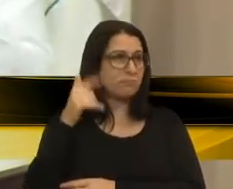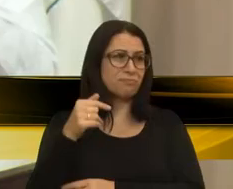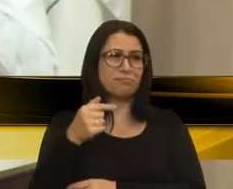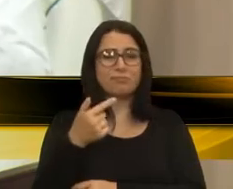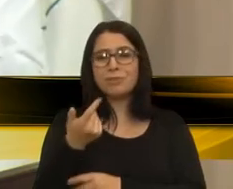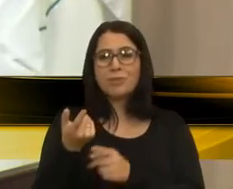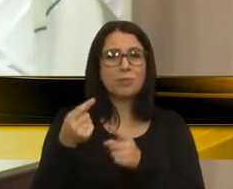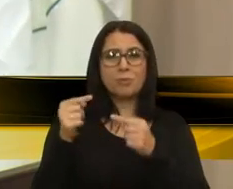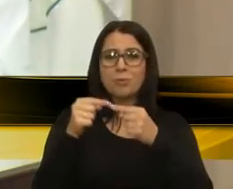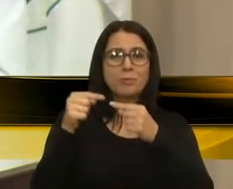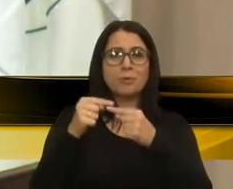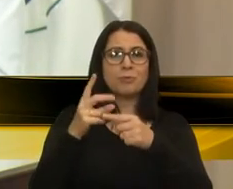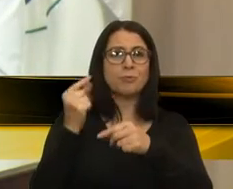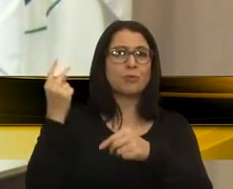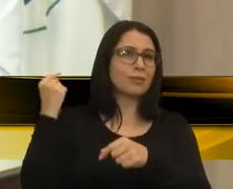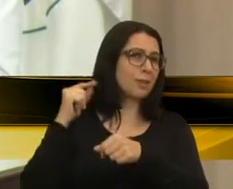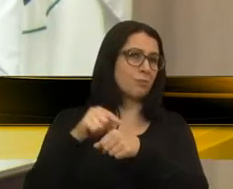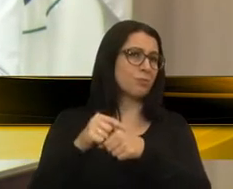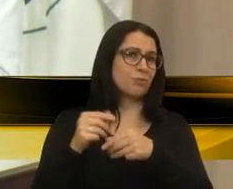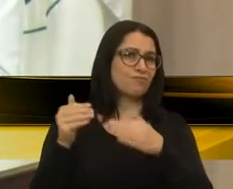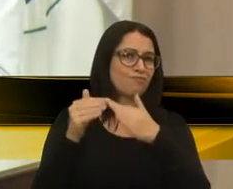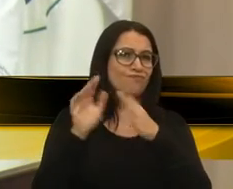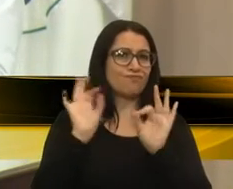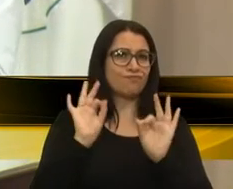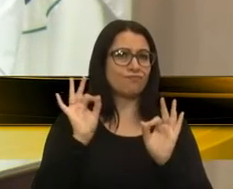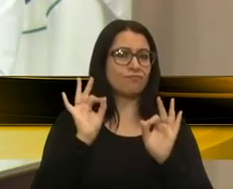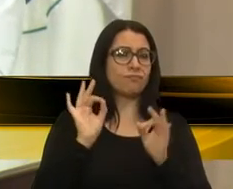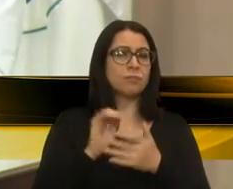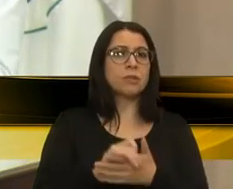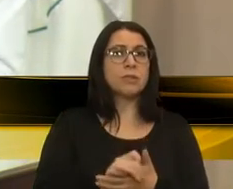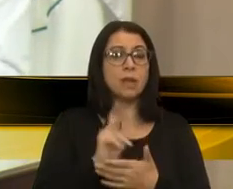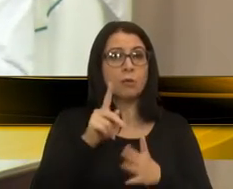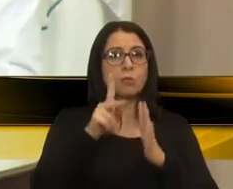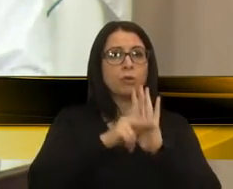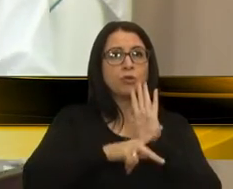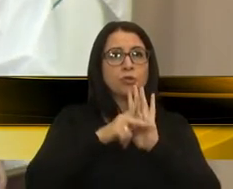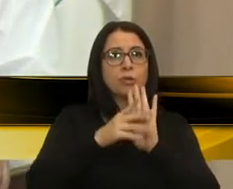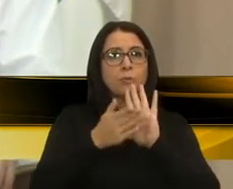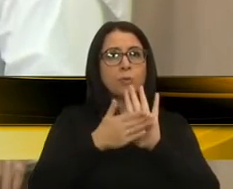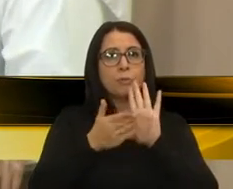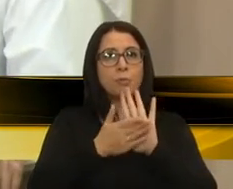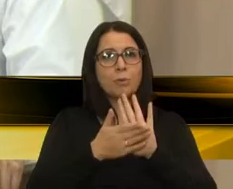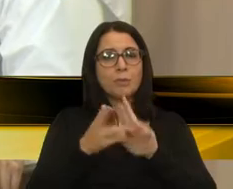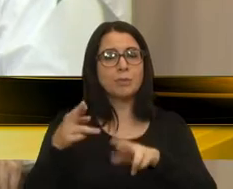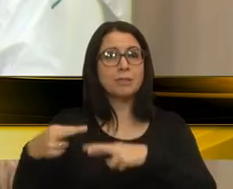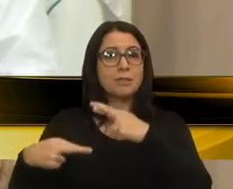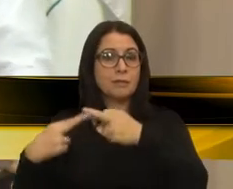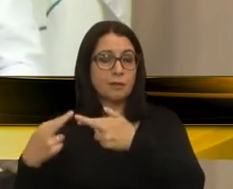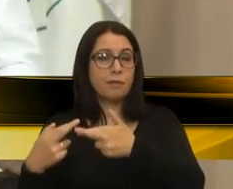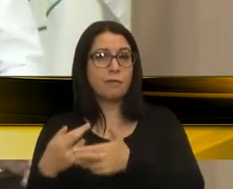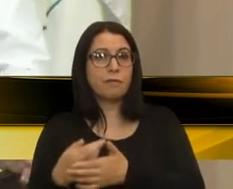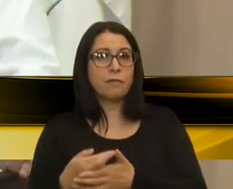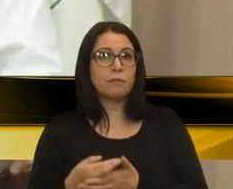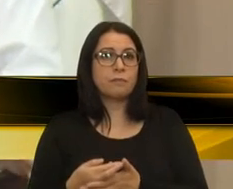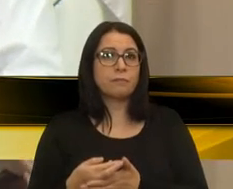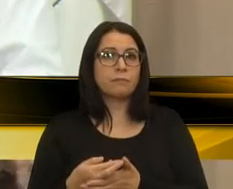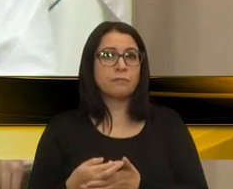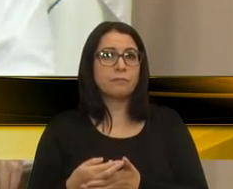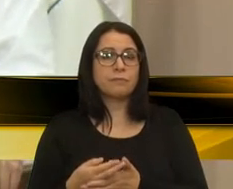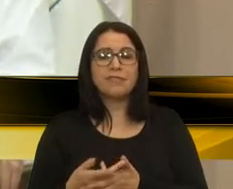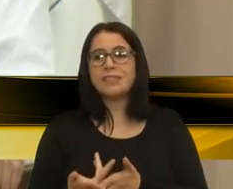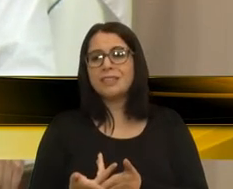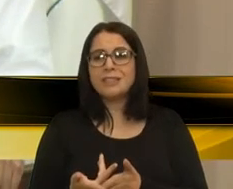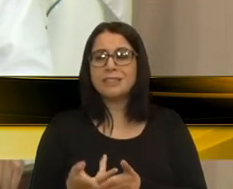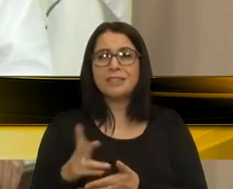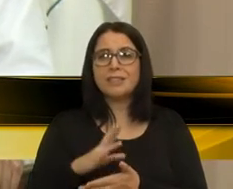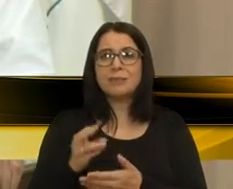impopular dos últimos tempos. É um projeto, uma proposta de reforma que maltrata o